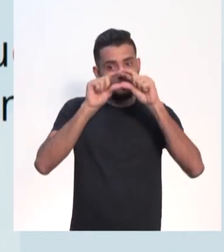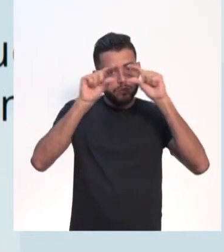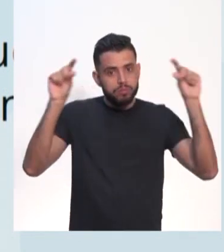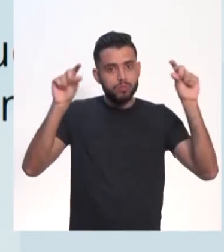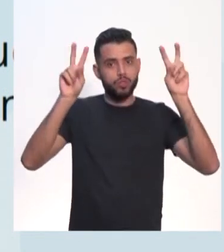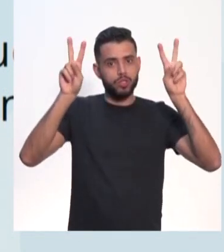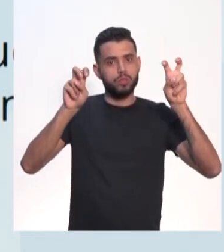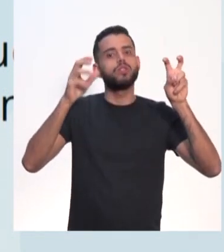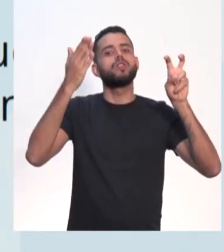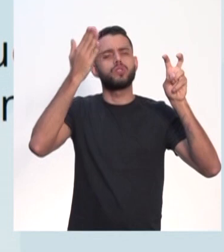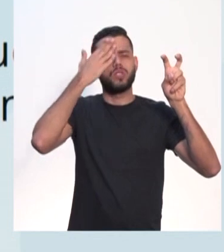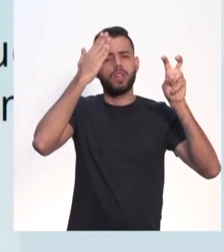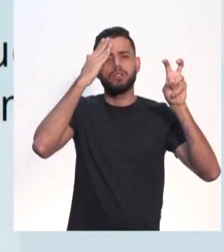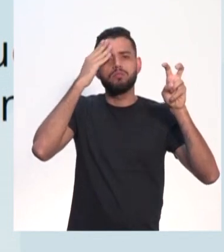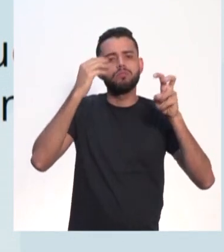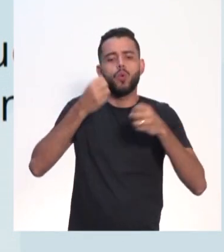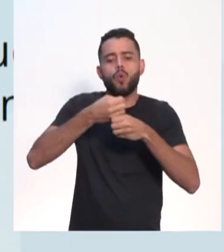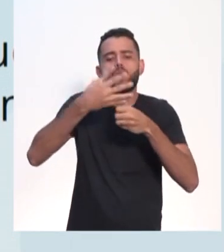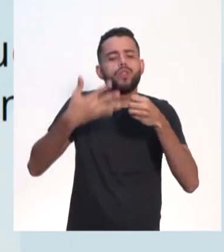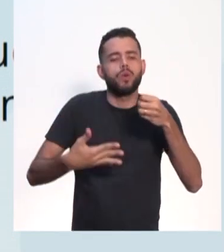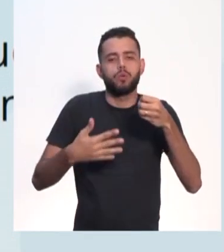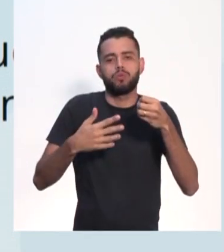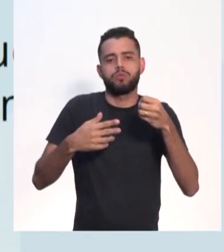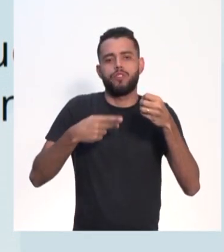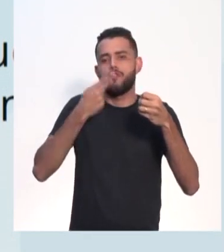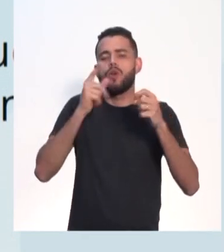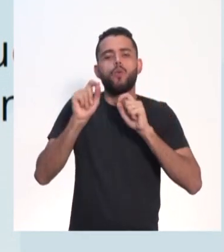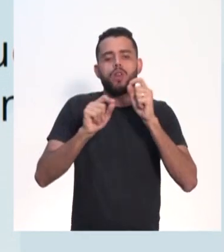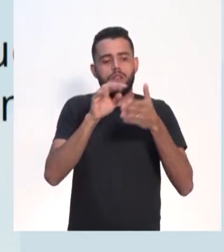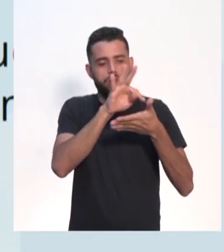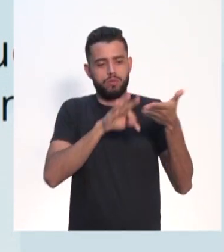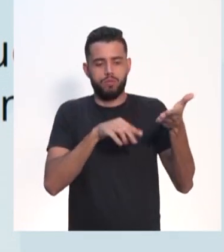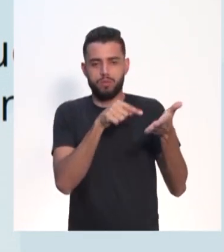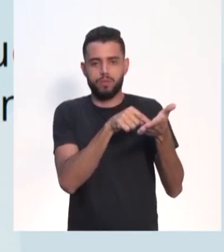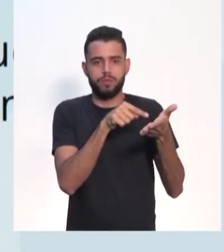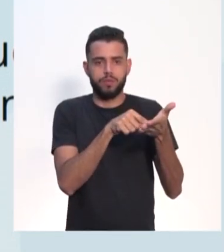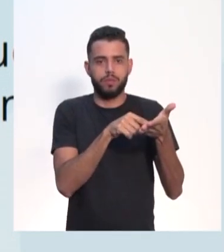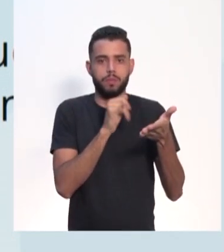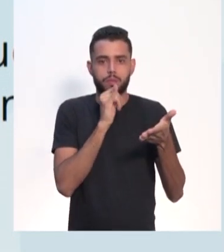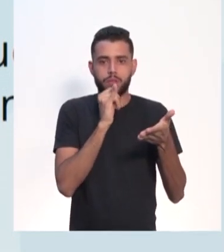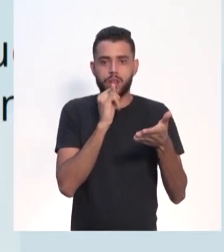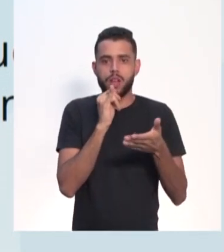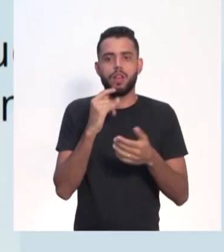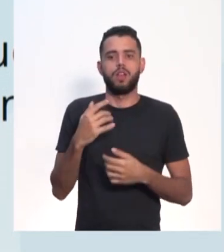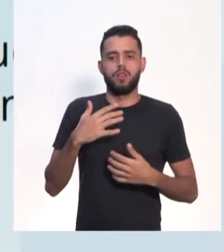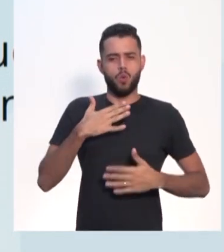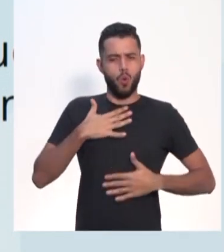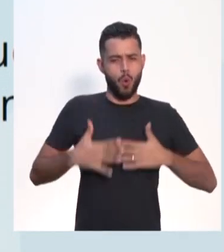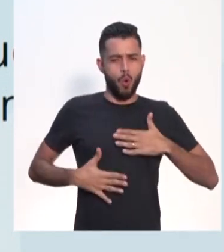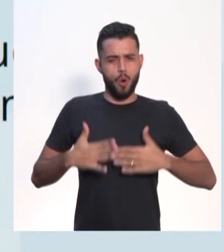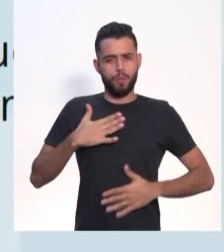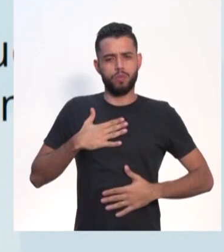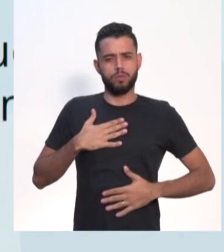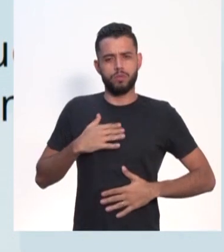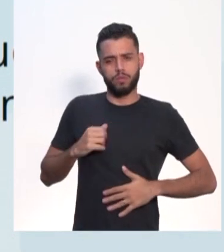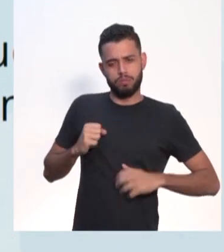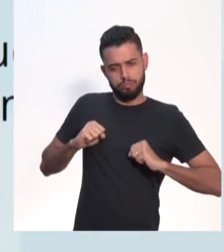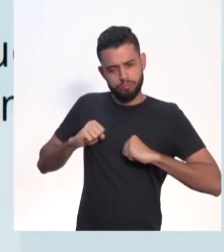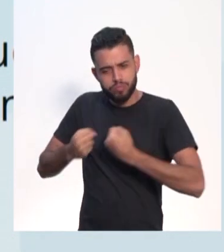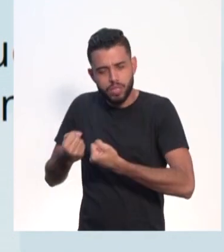material. Para ajudar nosso organismo a combater as doenças, são desenvolvidas as